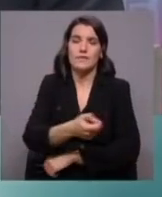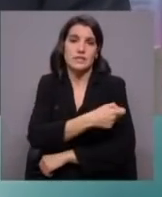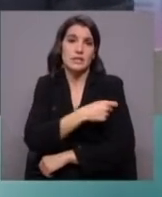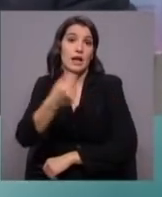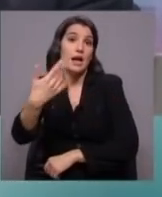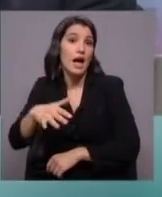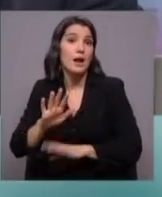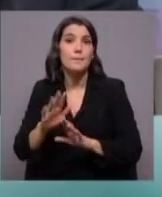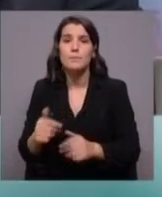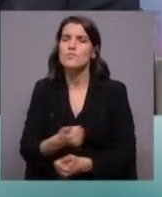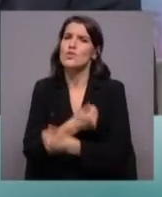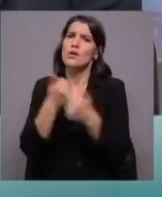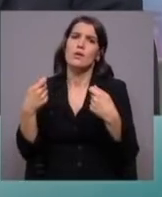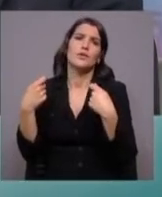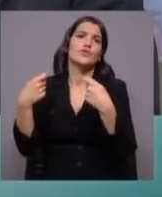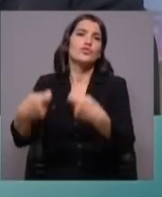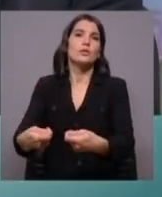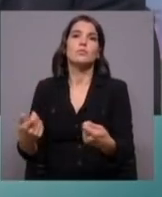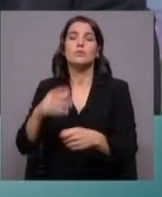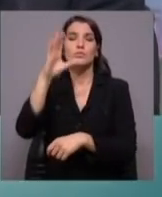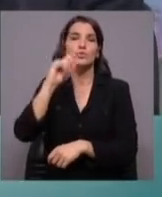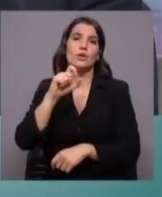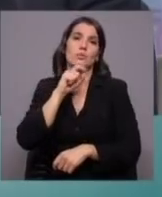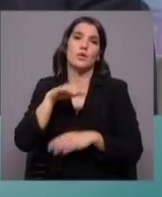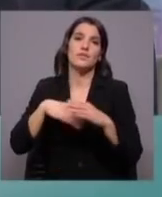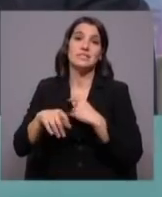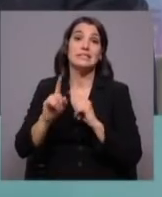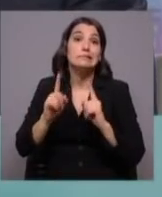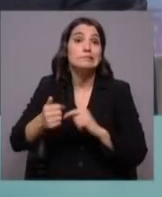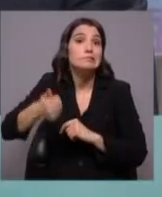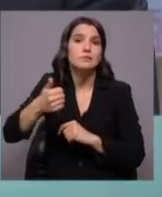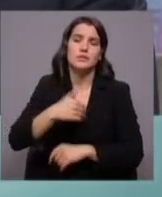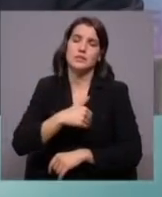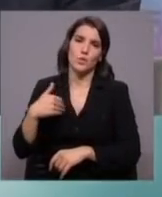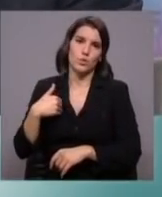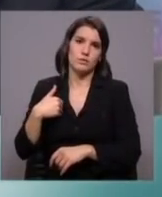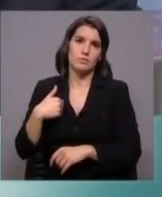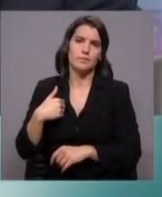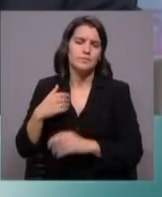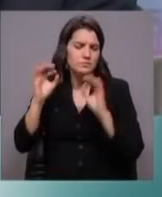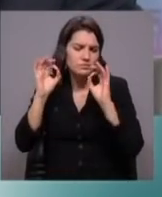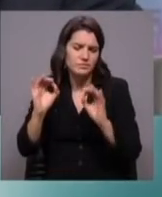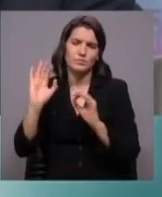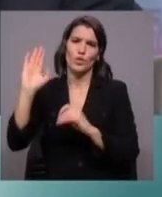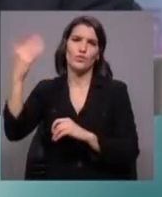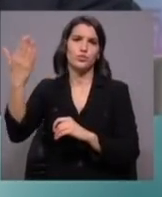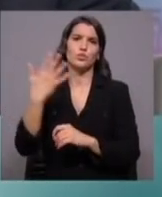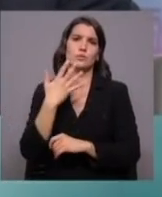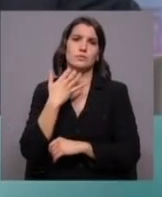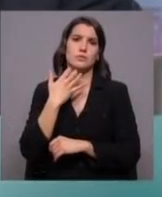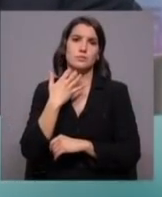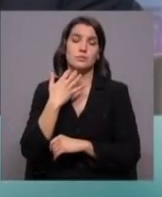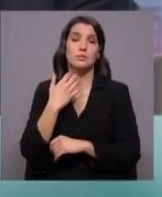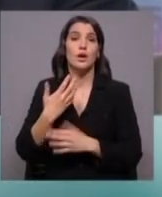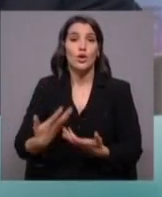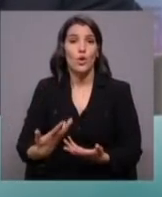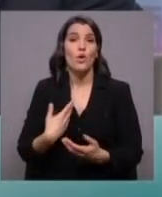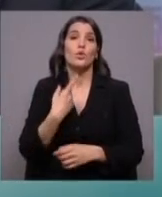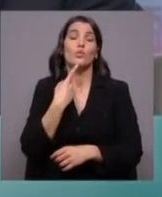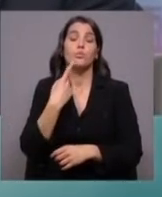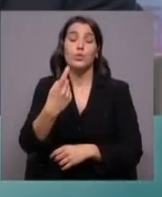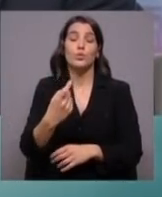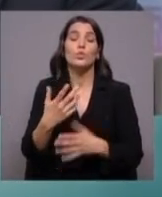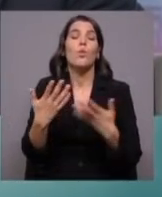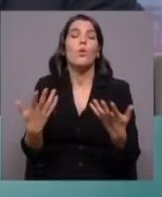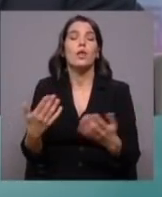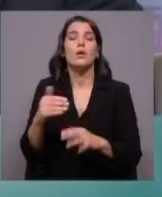mas é o melhor investimento que um Estado pode fazer é na saúde, seguramente, para o seu futuro. E o que eu me pergunto é qual é o programa